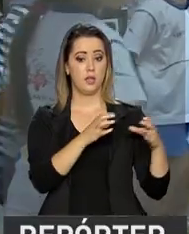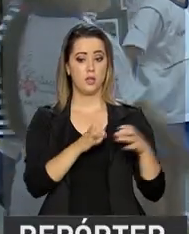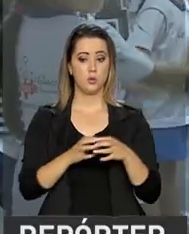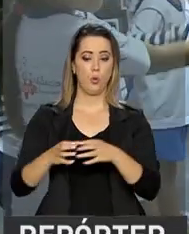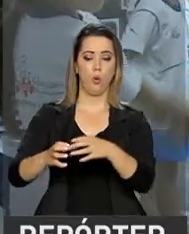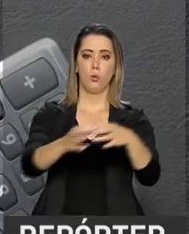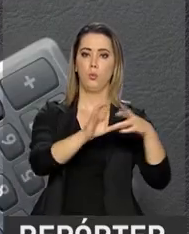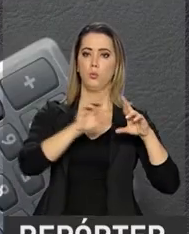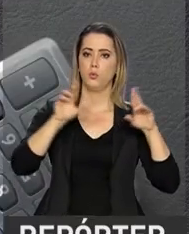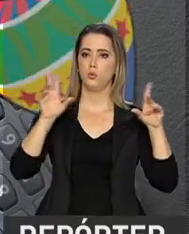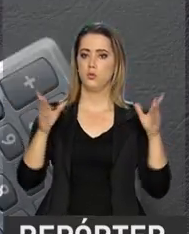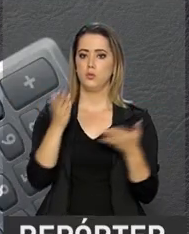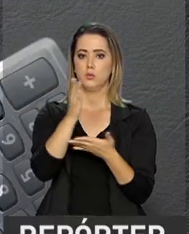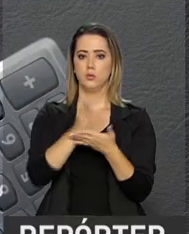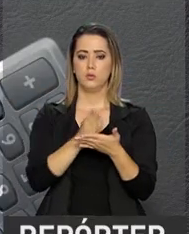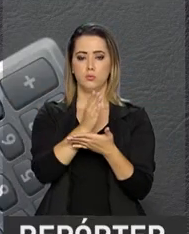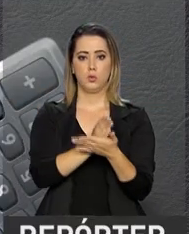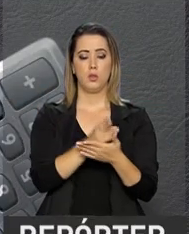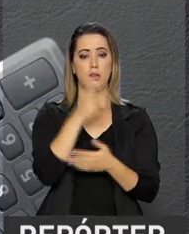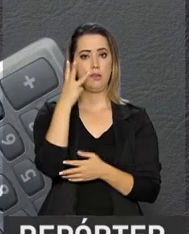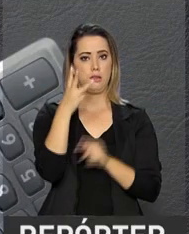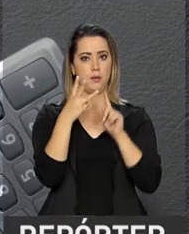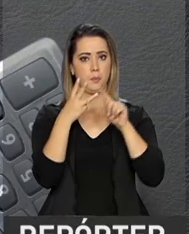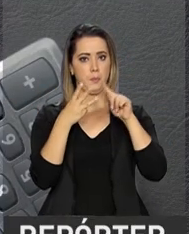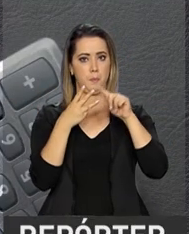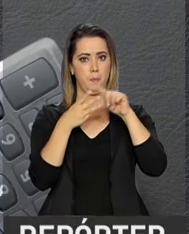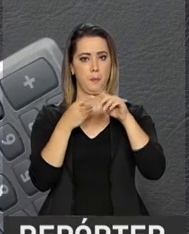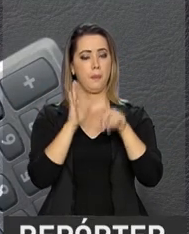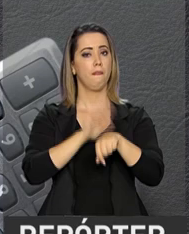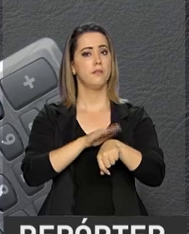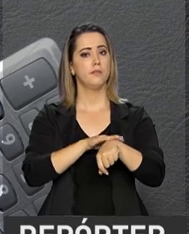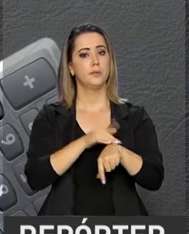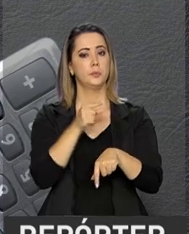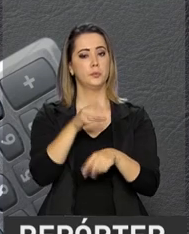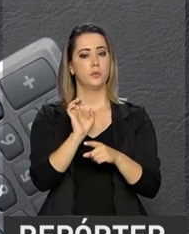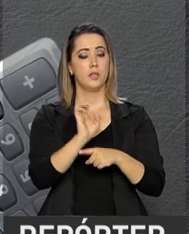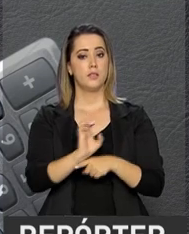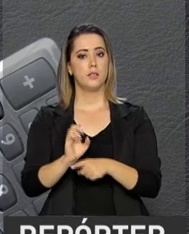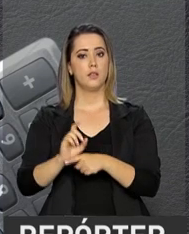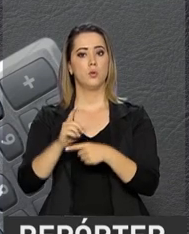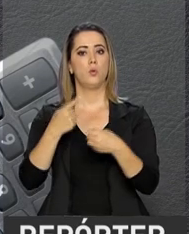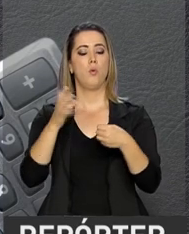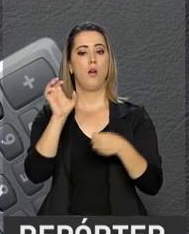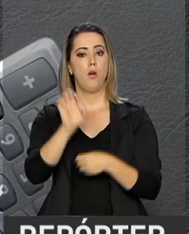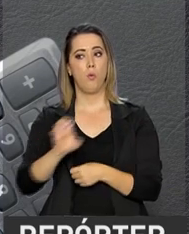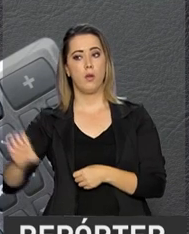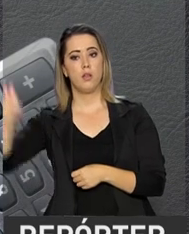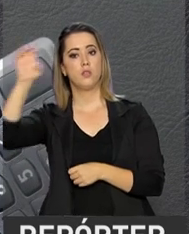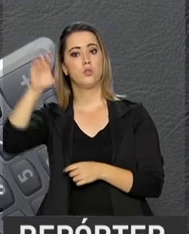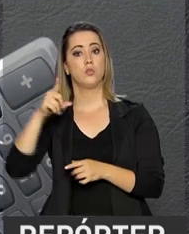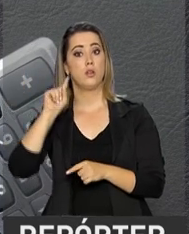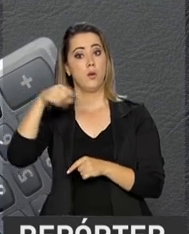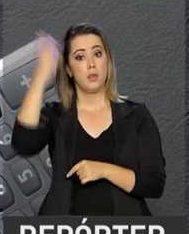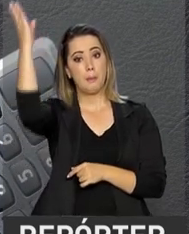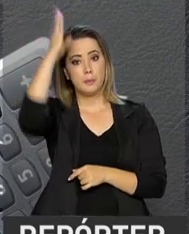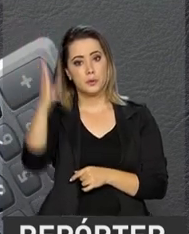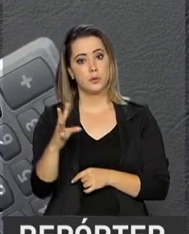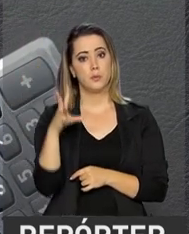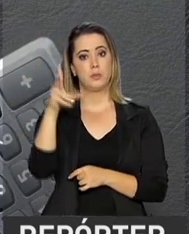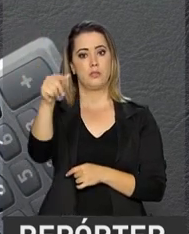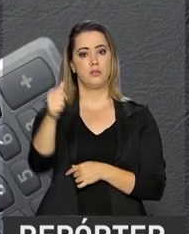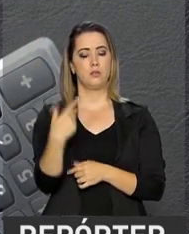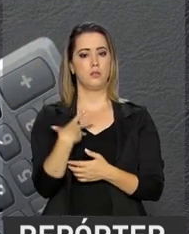e está dividido em três etapas a estadual regional e à etapa nacional na última